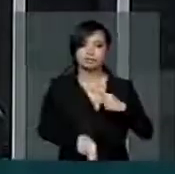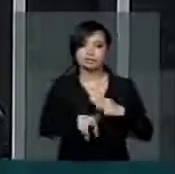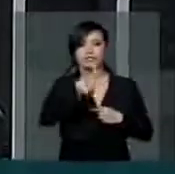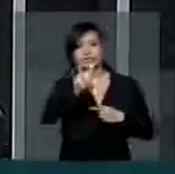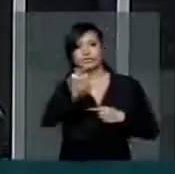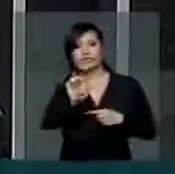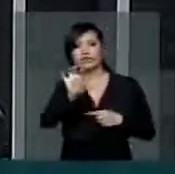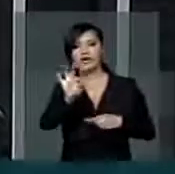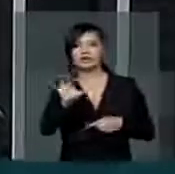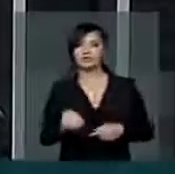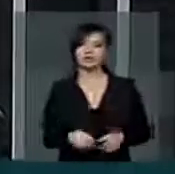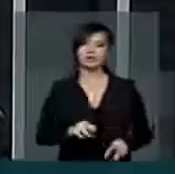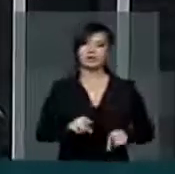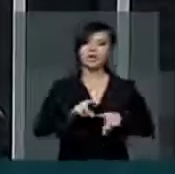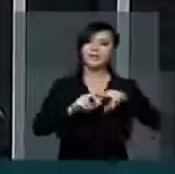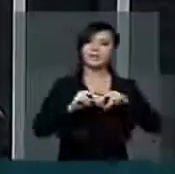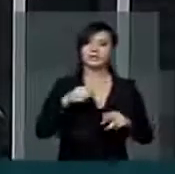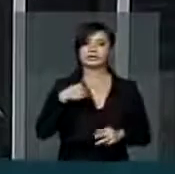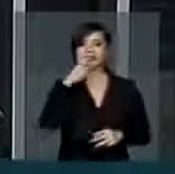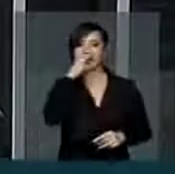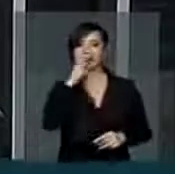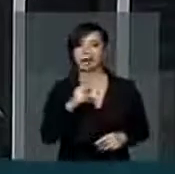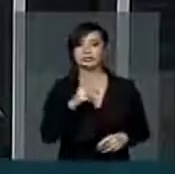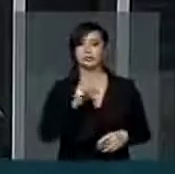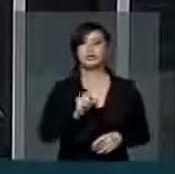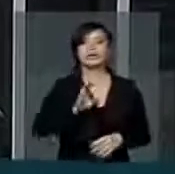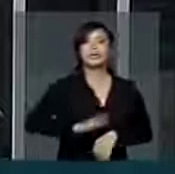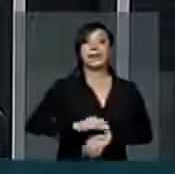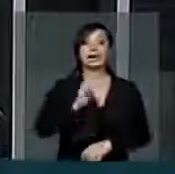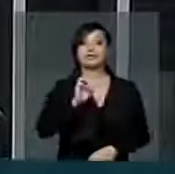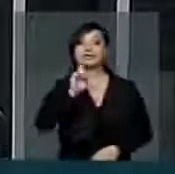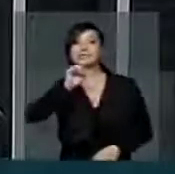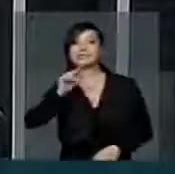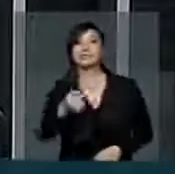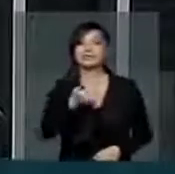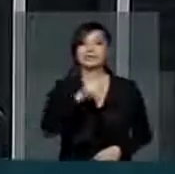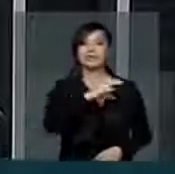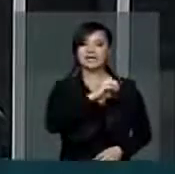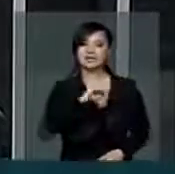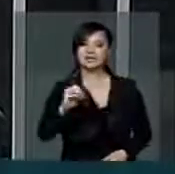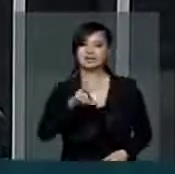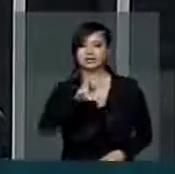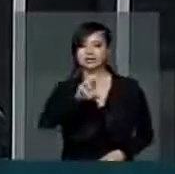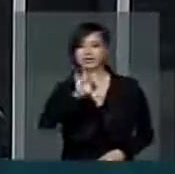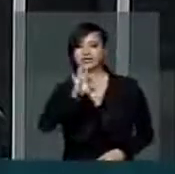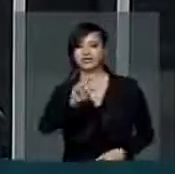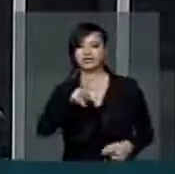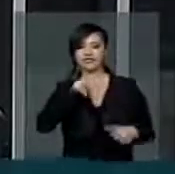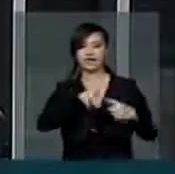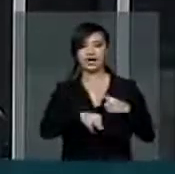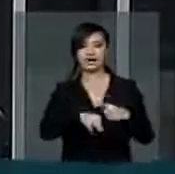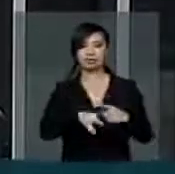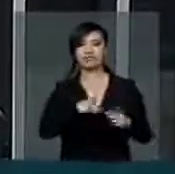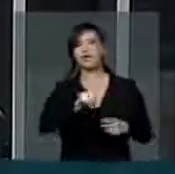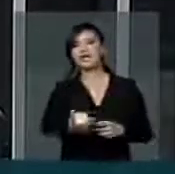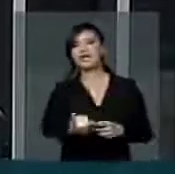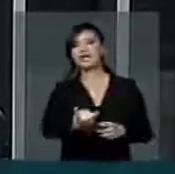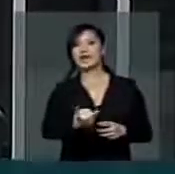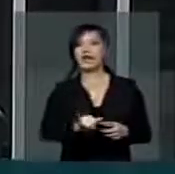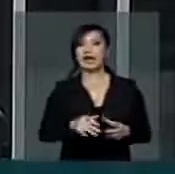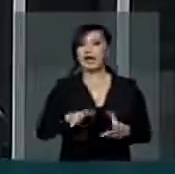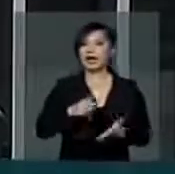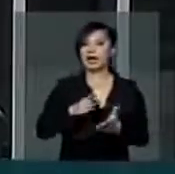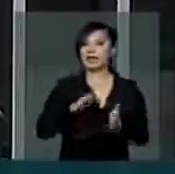geladeira, deputados, mais de 1.700 vetos, entre o Código Florestal, a Lei dos Portos,